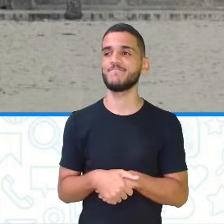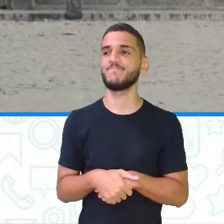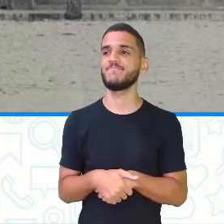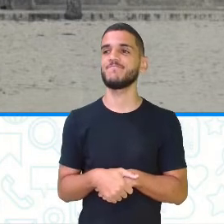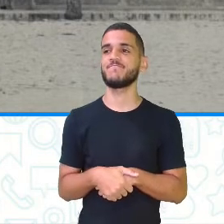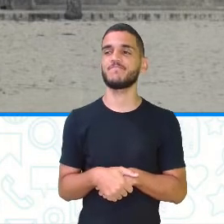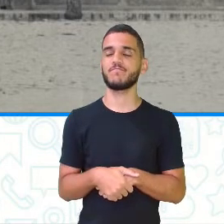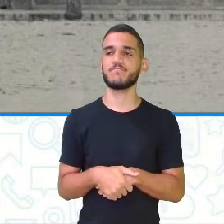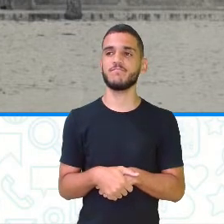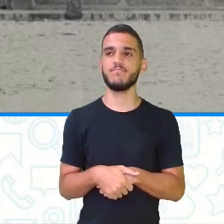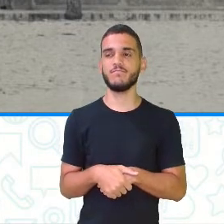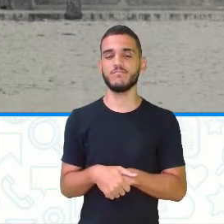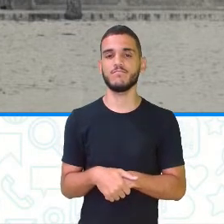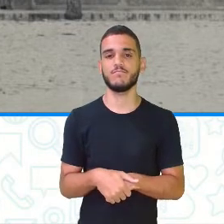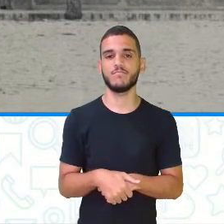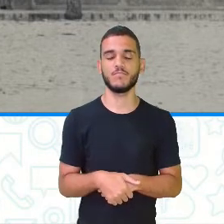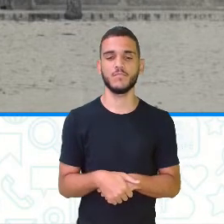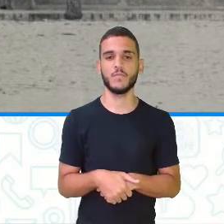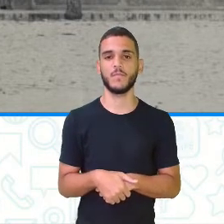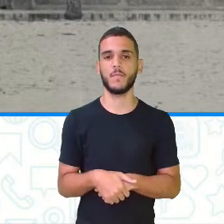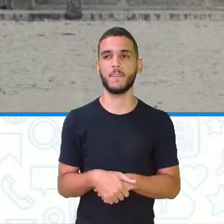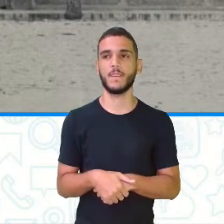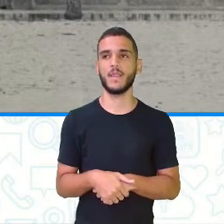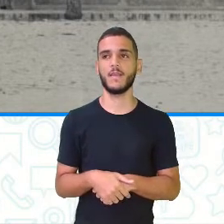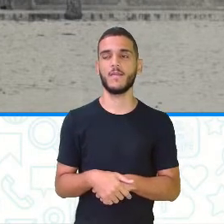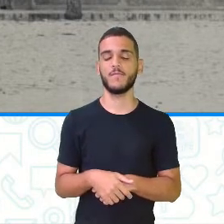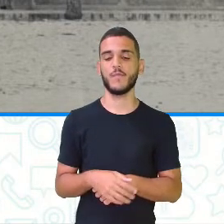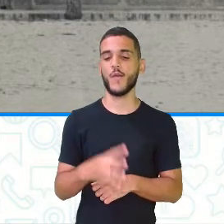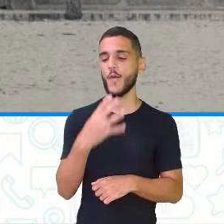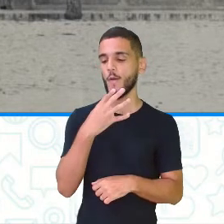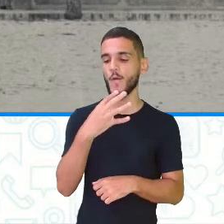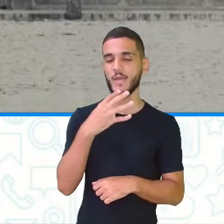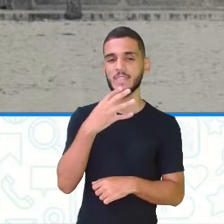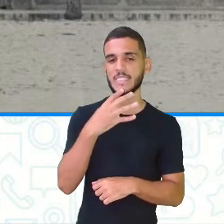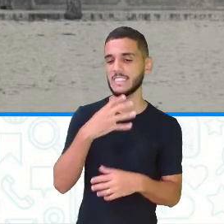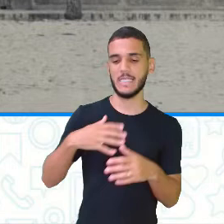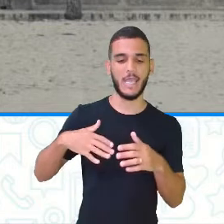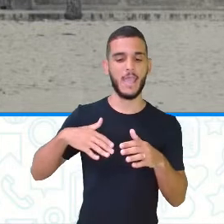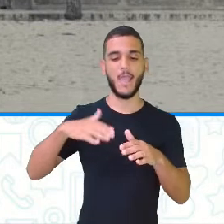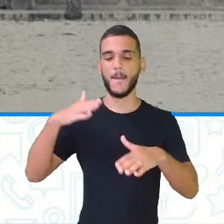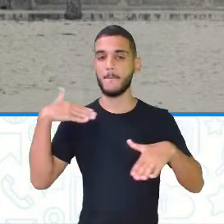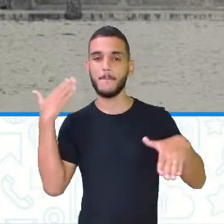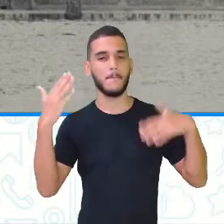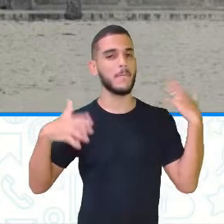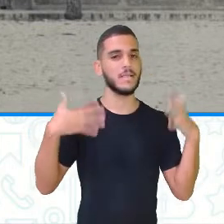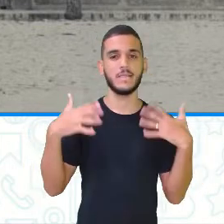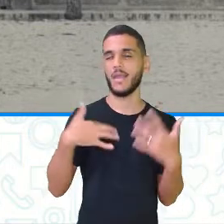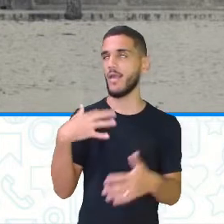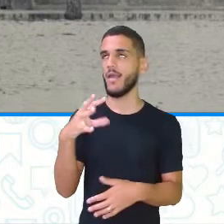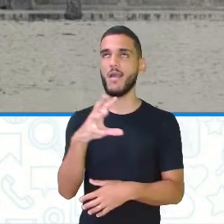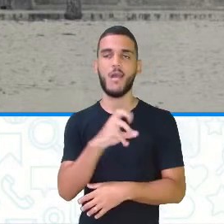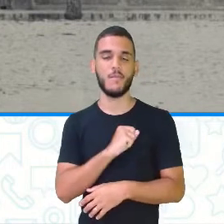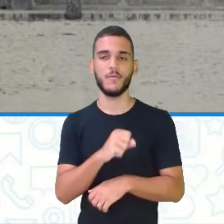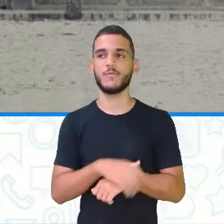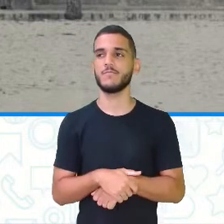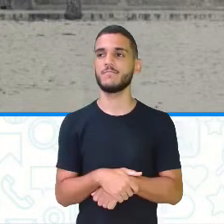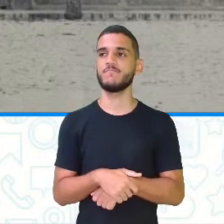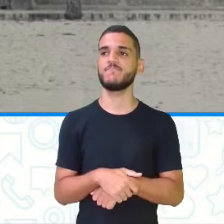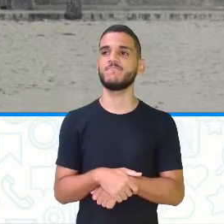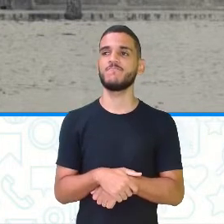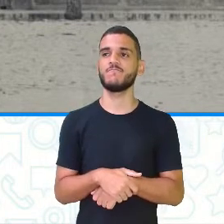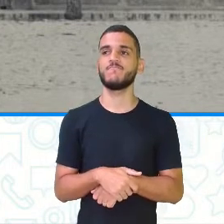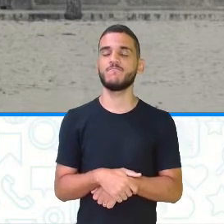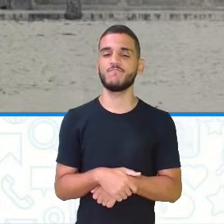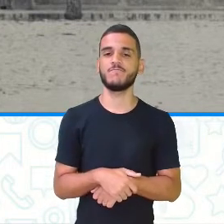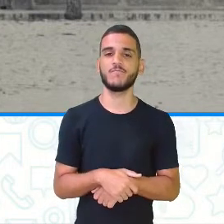José. Aquela área ali do mercado, pra mim, é maravilhoso. Pense como é bom. Maravilhoso. Estou vendo ali a minha